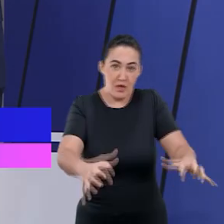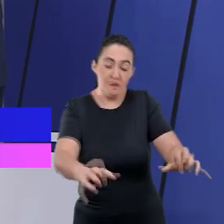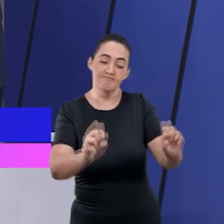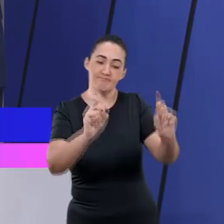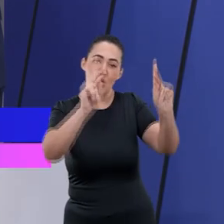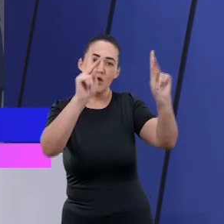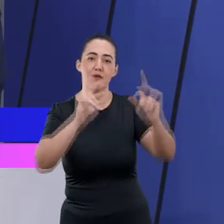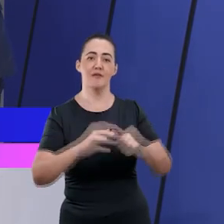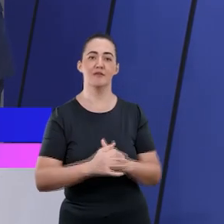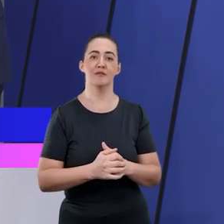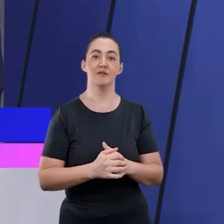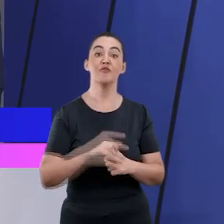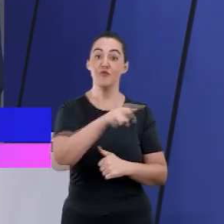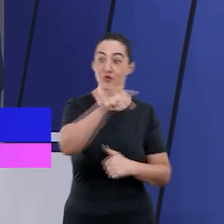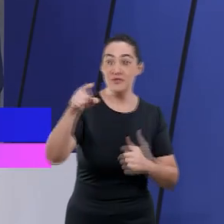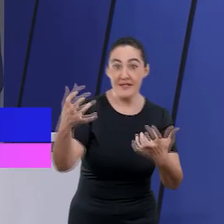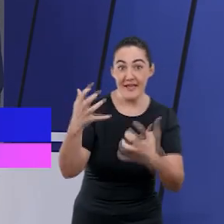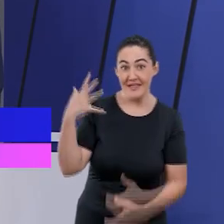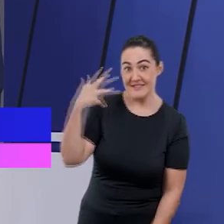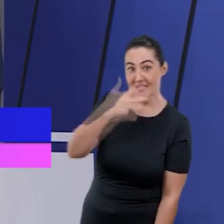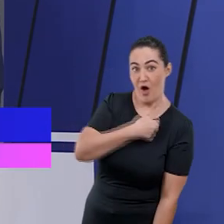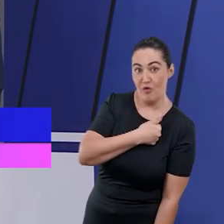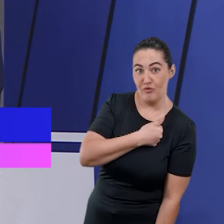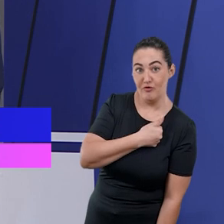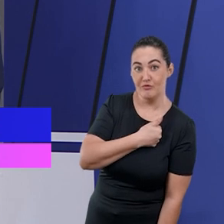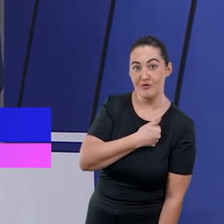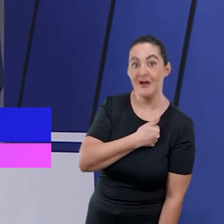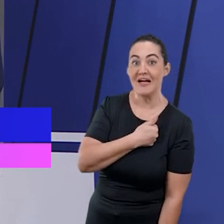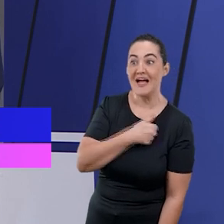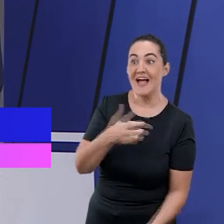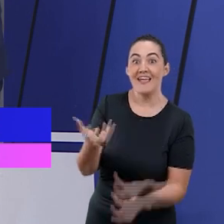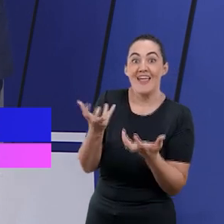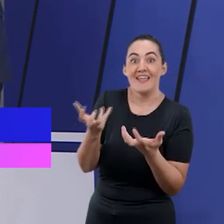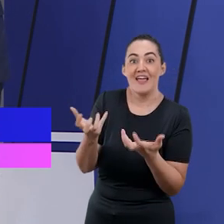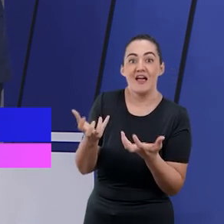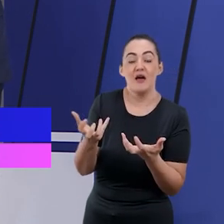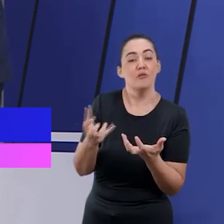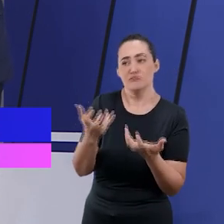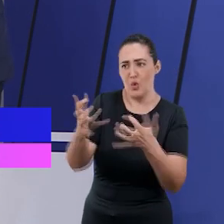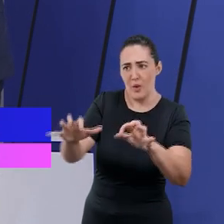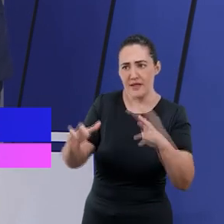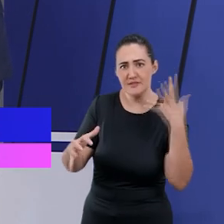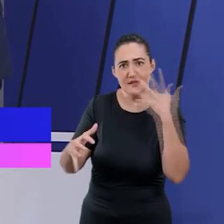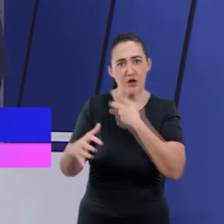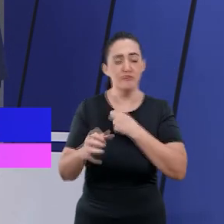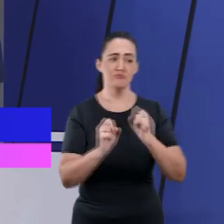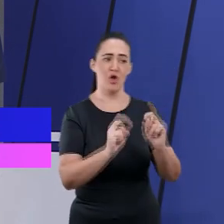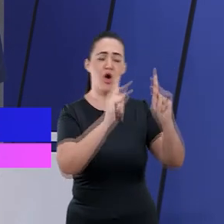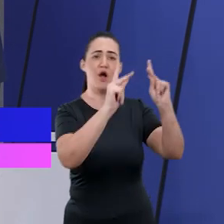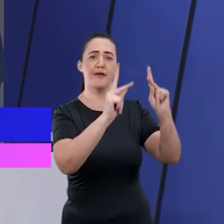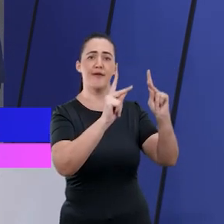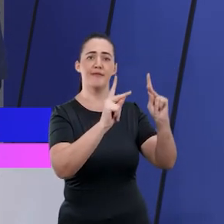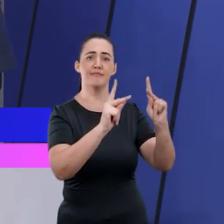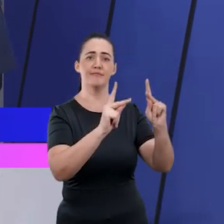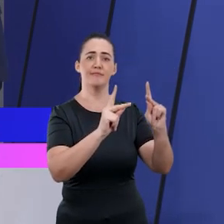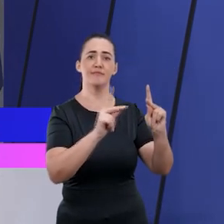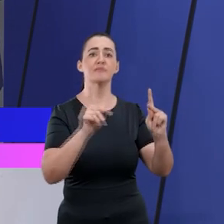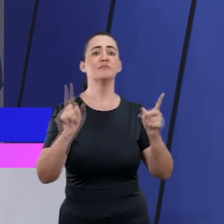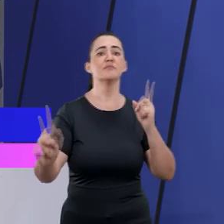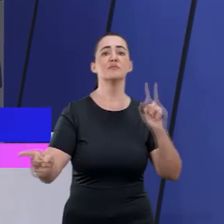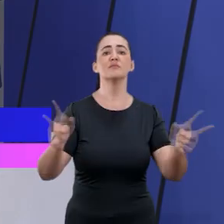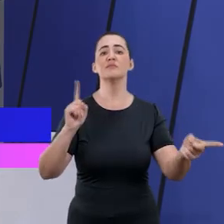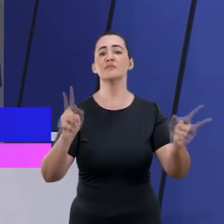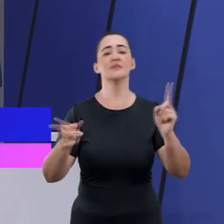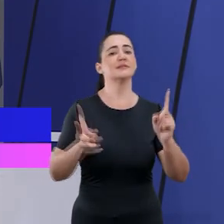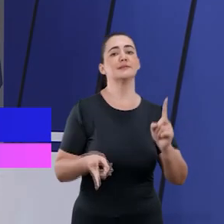Você não quer ser salvo? Tem essa opção. Eu acho que você não deveria escolher essa opção. Eu estou aqui para te convidar a não escolher, mas você pode